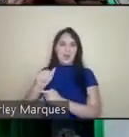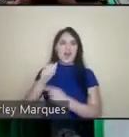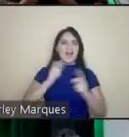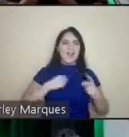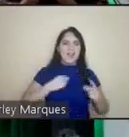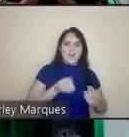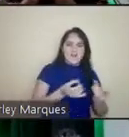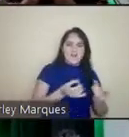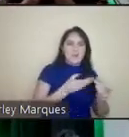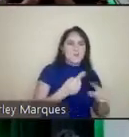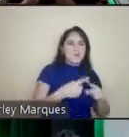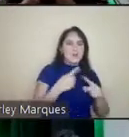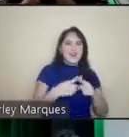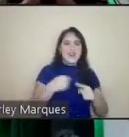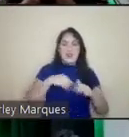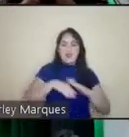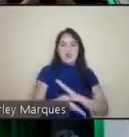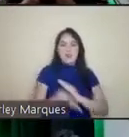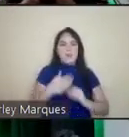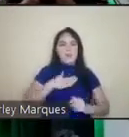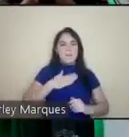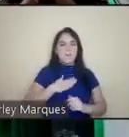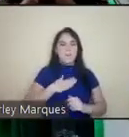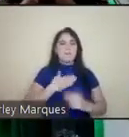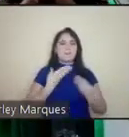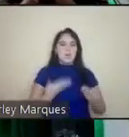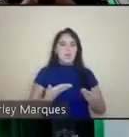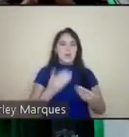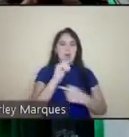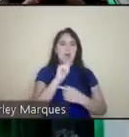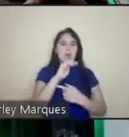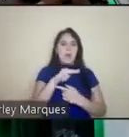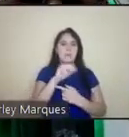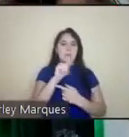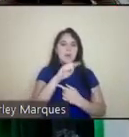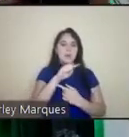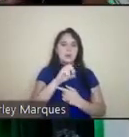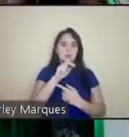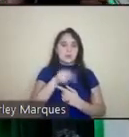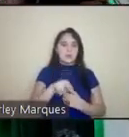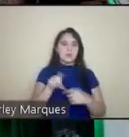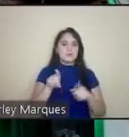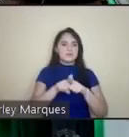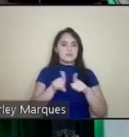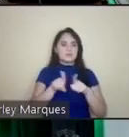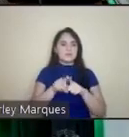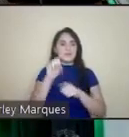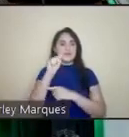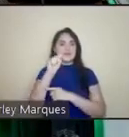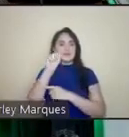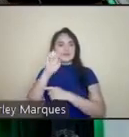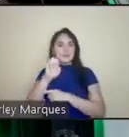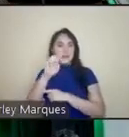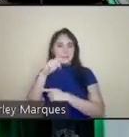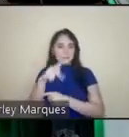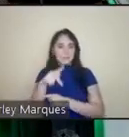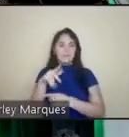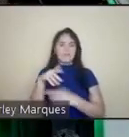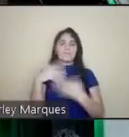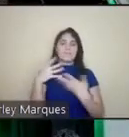a venda do livro. Então, ó, no Amazon, Cida Pedrosa vende e a CEP também vende. Gente, eu tenho